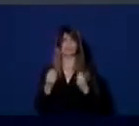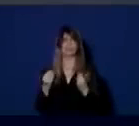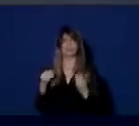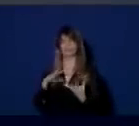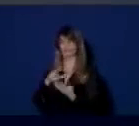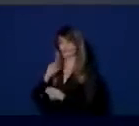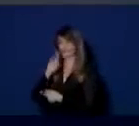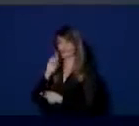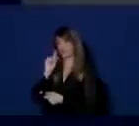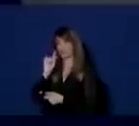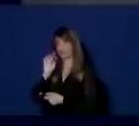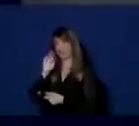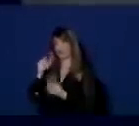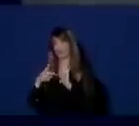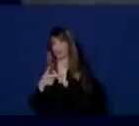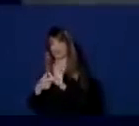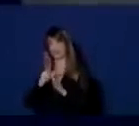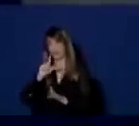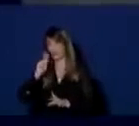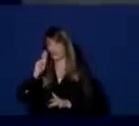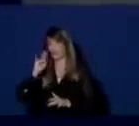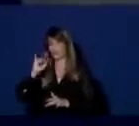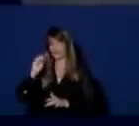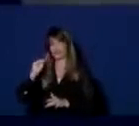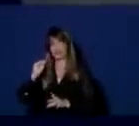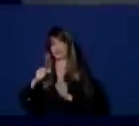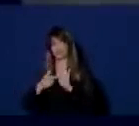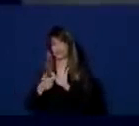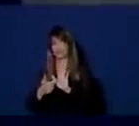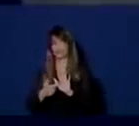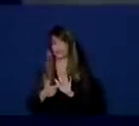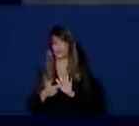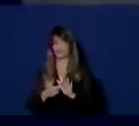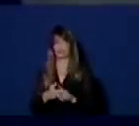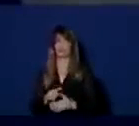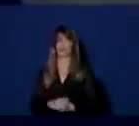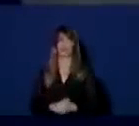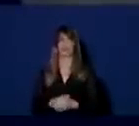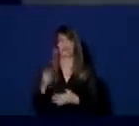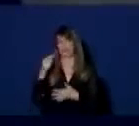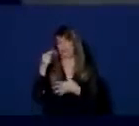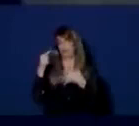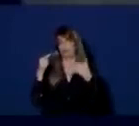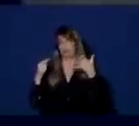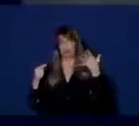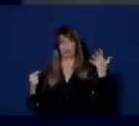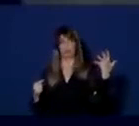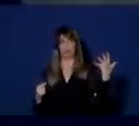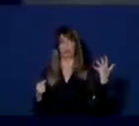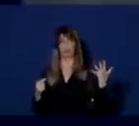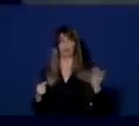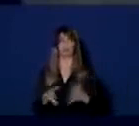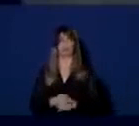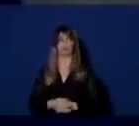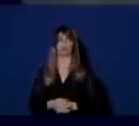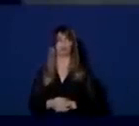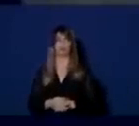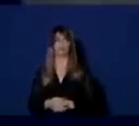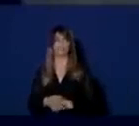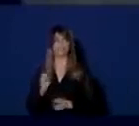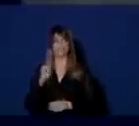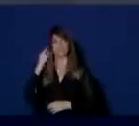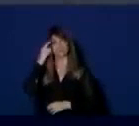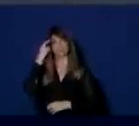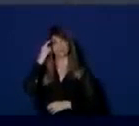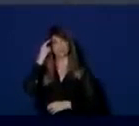está descrevendo, olha o mundo que o Luiz está descrevendo, olha toda essa discussão de Tina, there's no alternative, ninguém tem nada que fazer. Para pensar